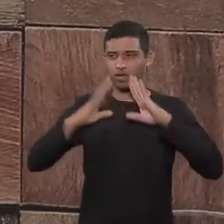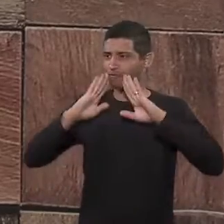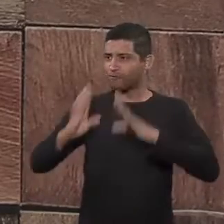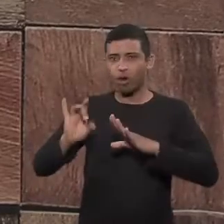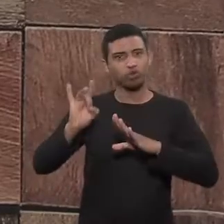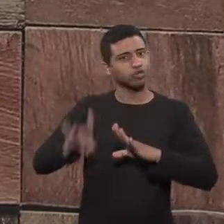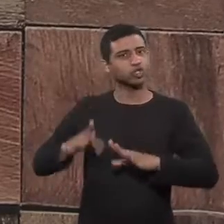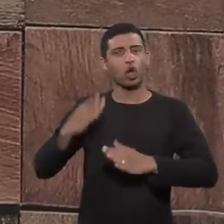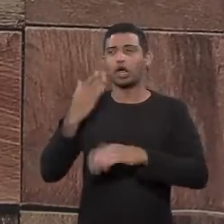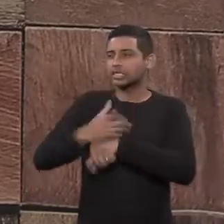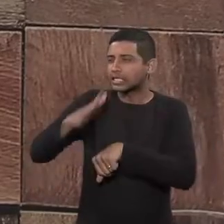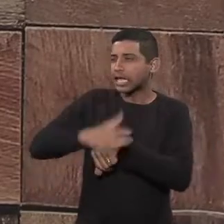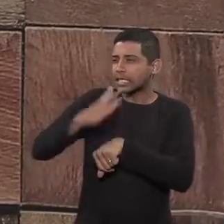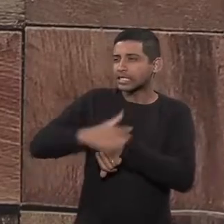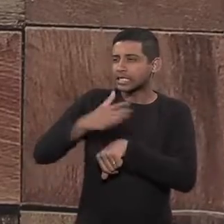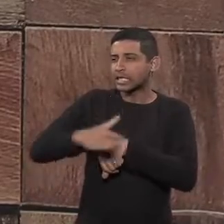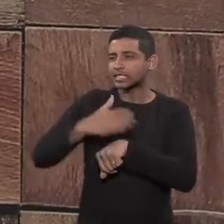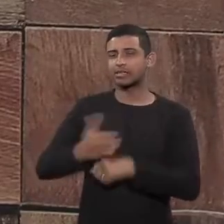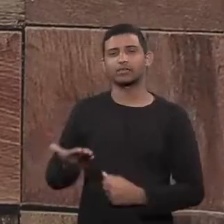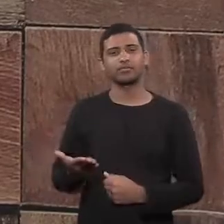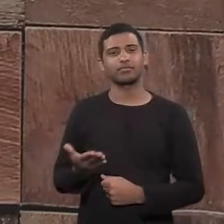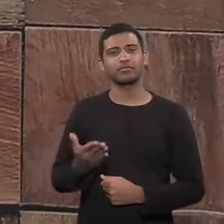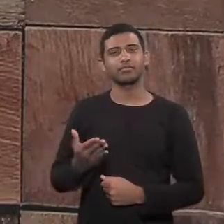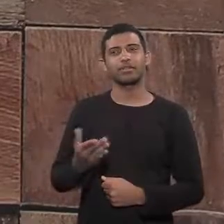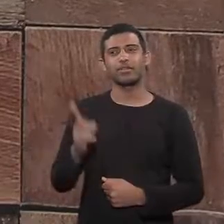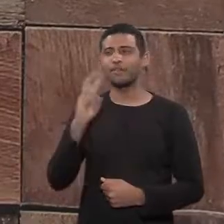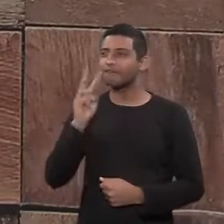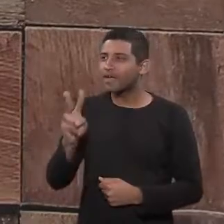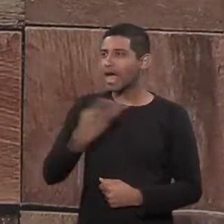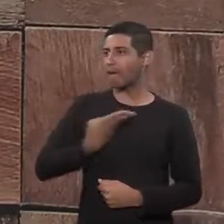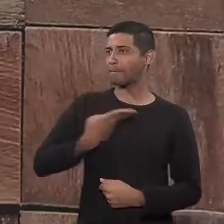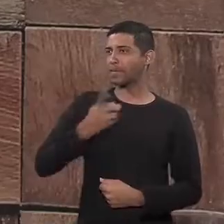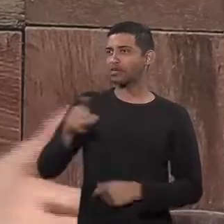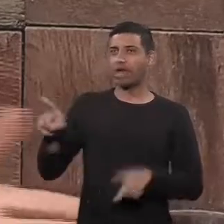que o músico, assim, a vida dele é ensaio, né? O músico nem consegue assistir o